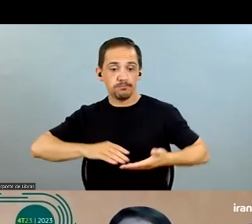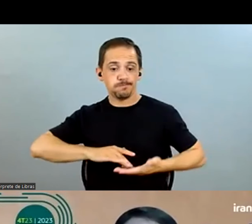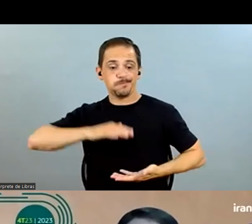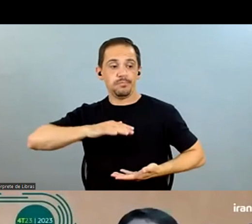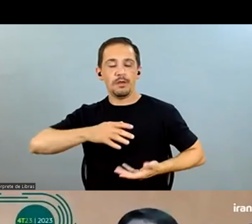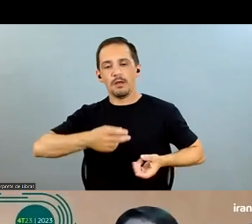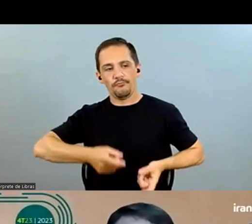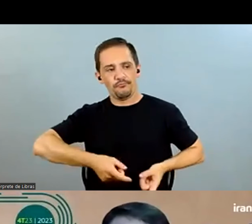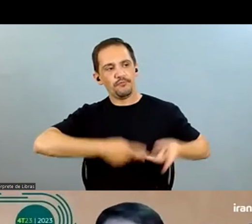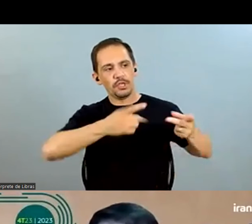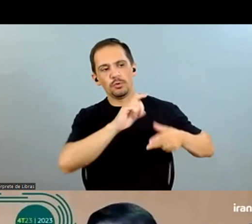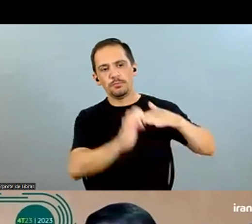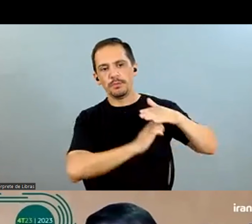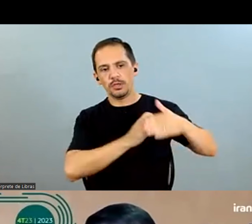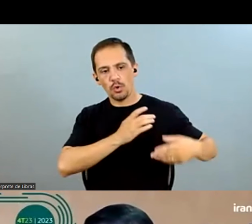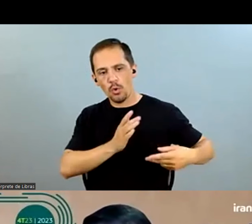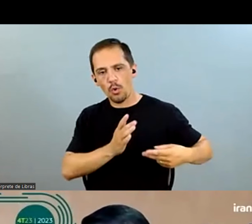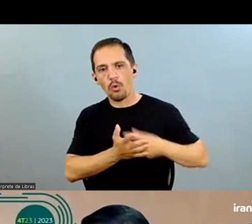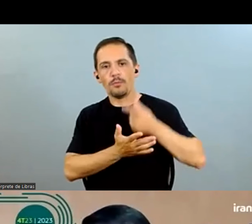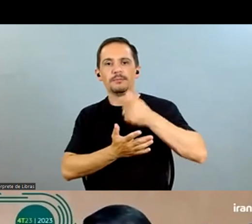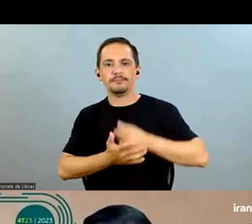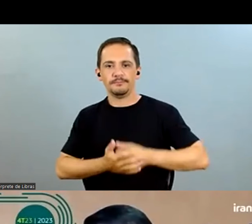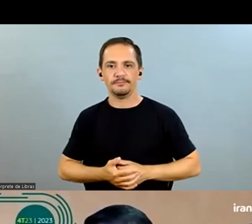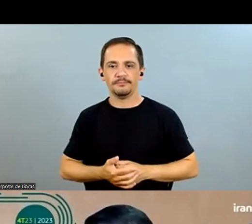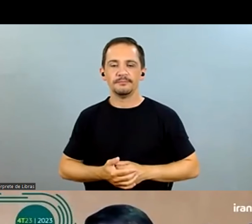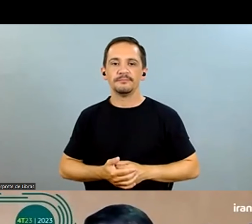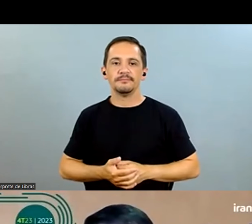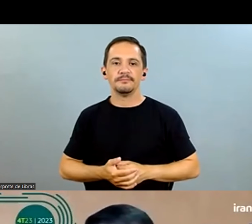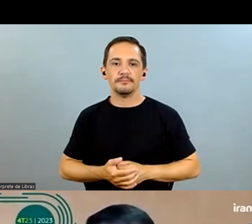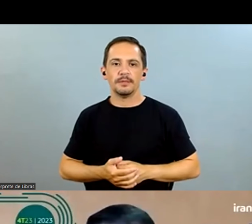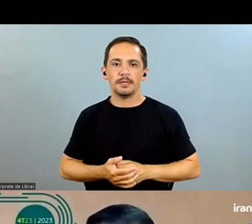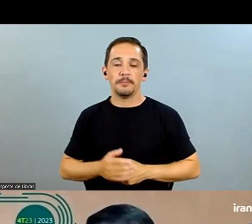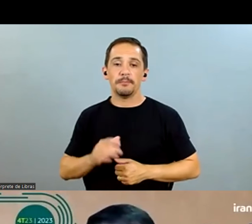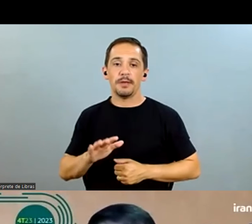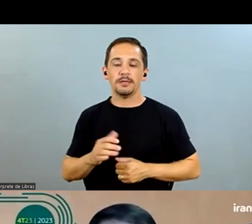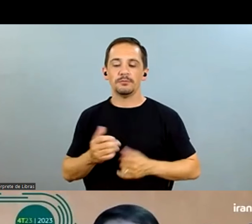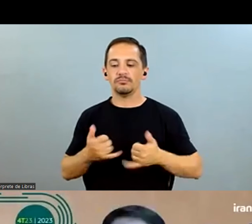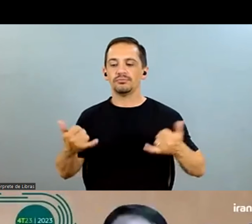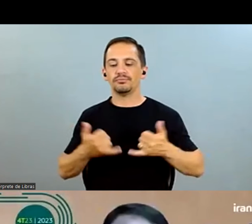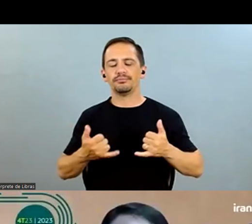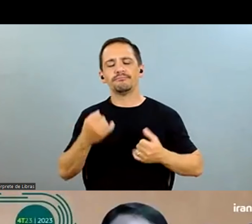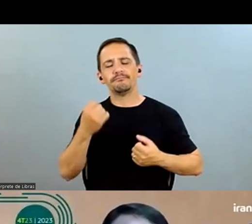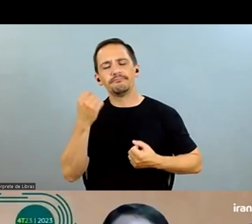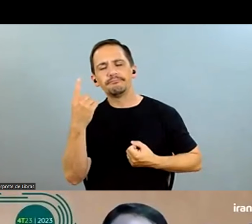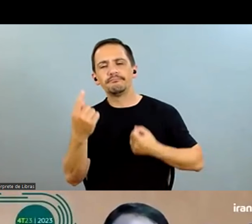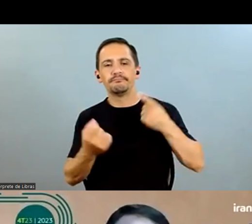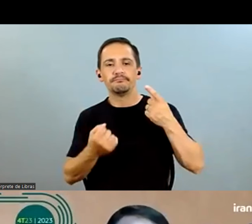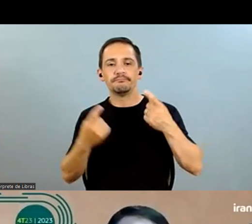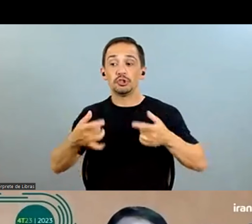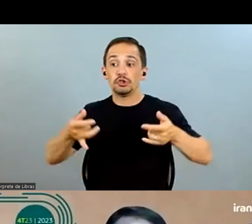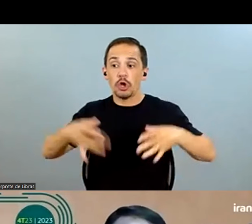esse esse eh energia como um negócio né Nós podemos até vender pontualmente eh quando houver sobra de